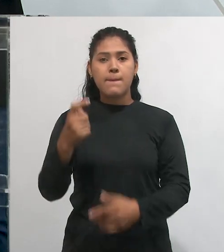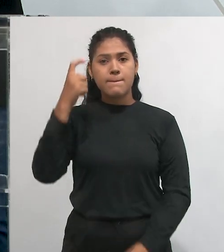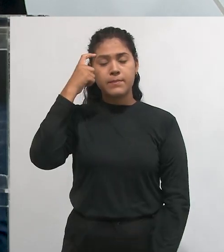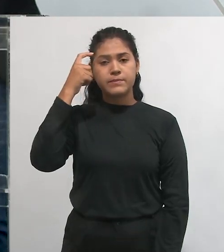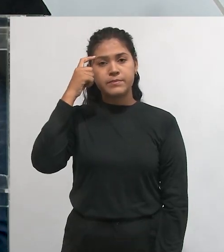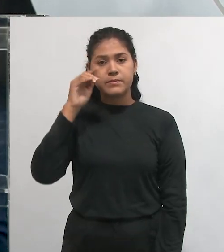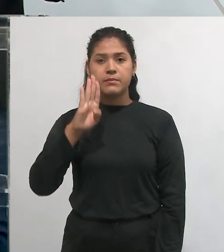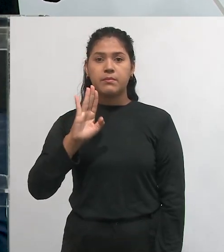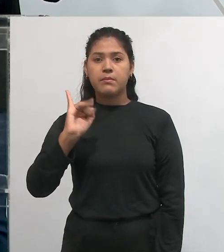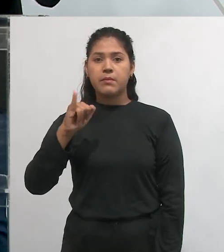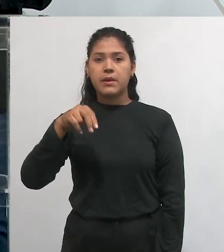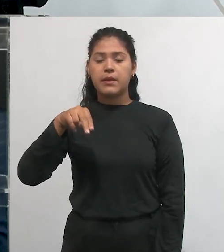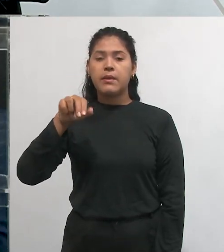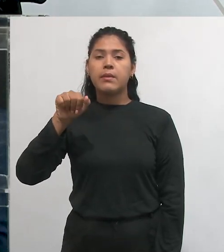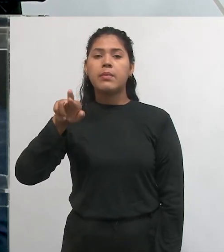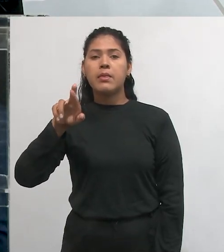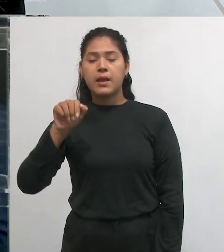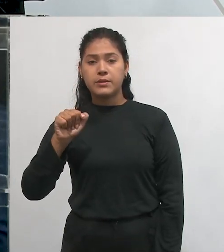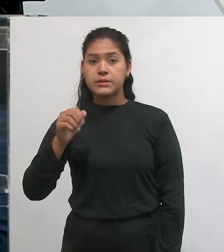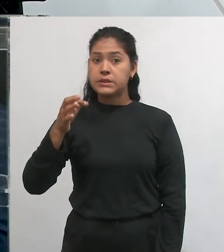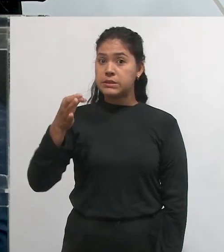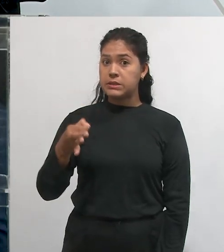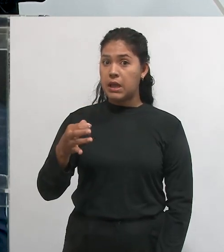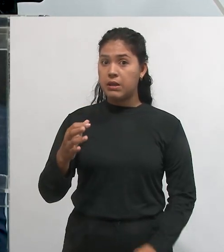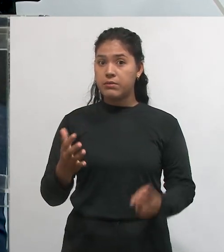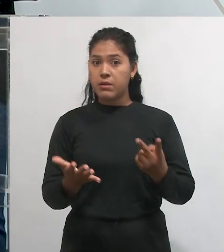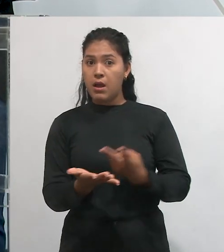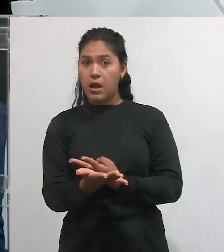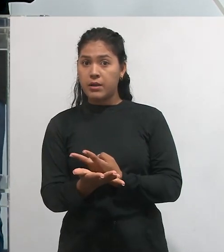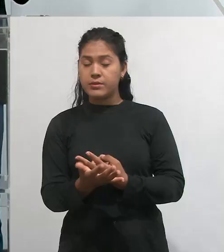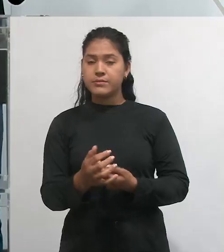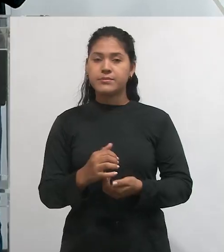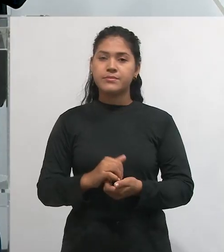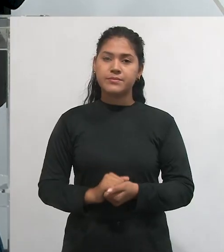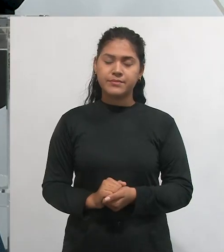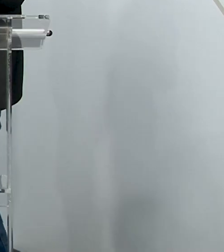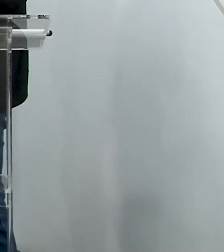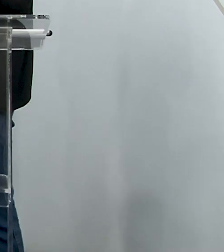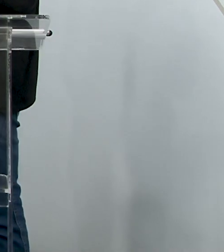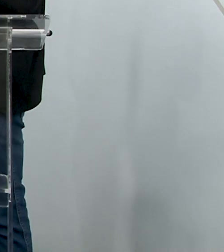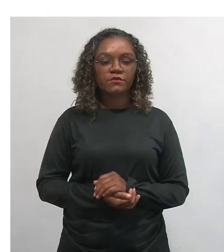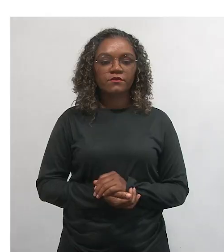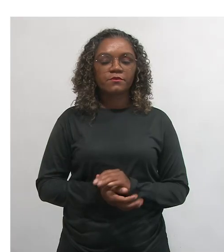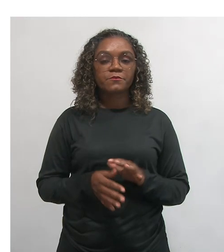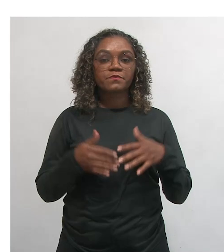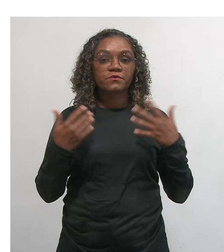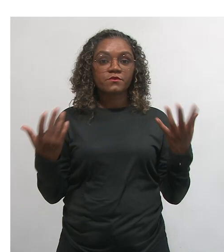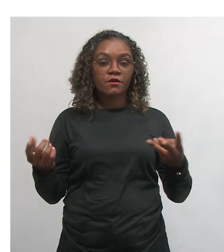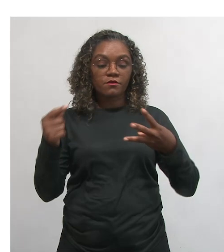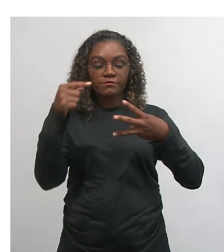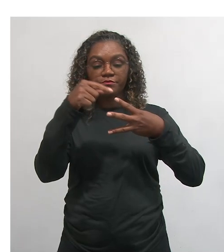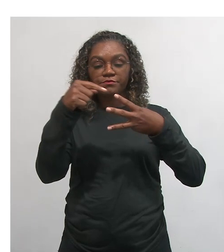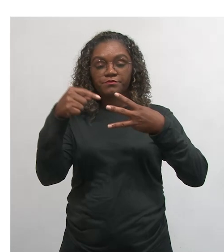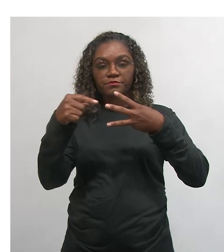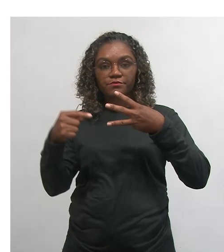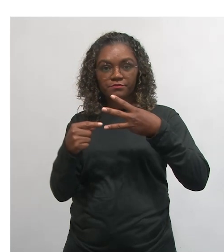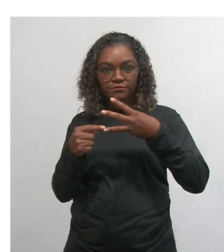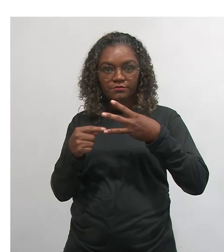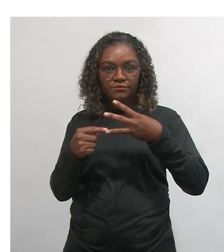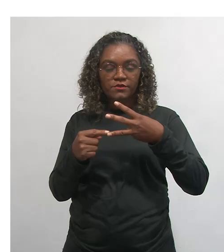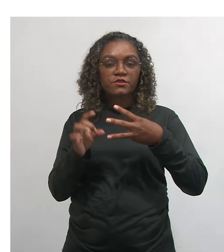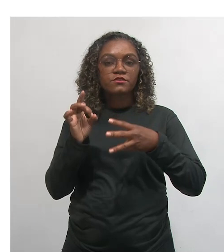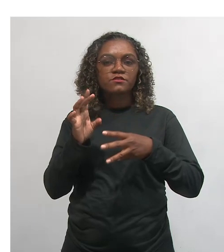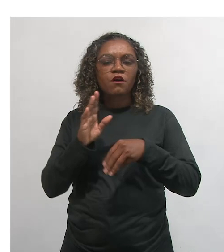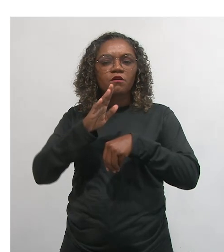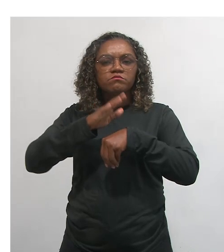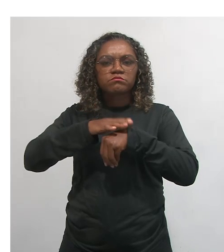pensamento binário. Certo, certo, errado, errado. Né? Então vamos lá para Platão agora. Então Platão em 3